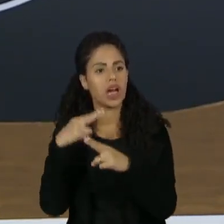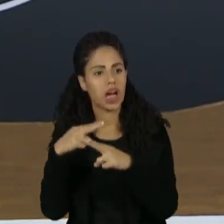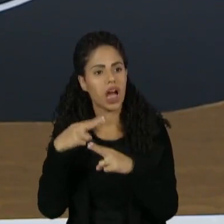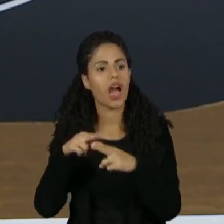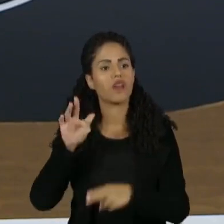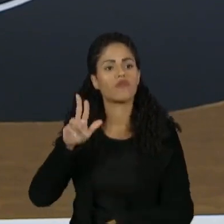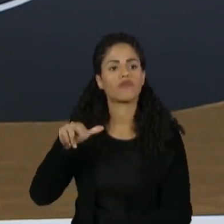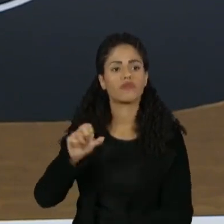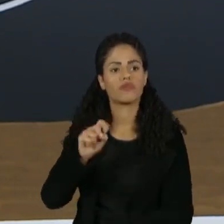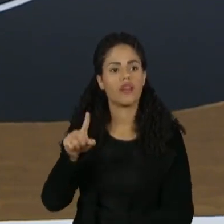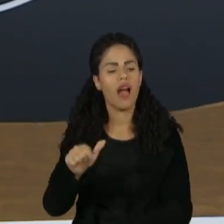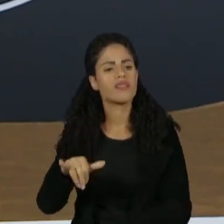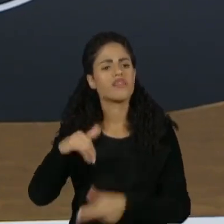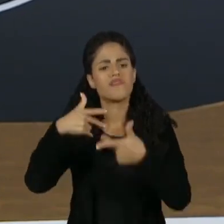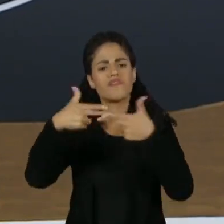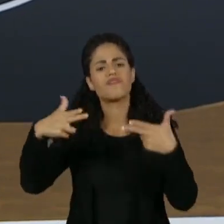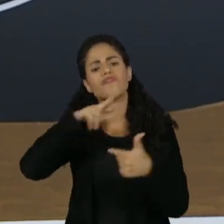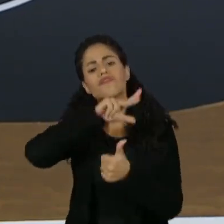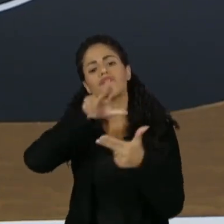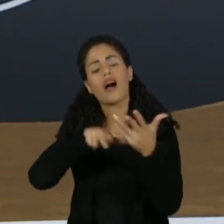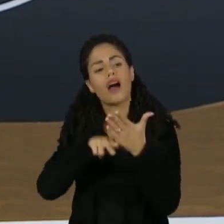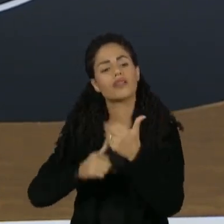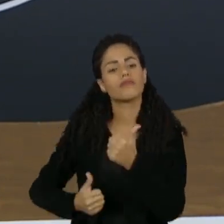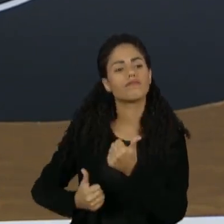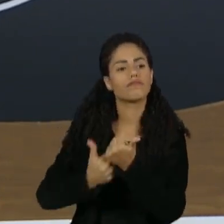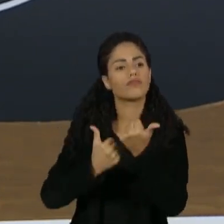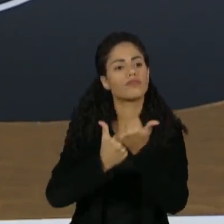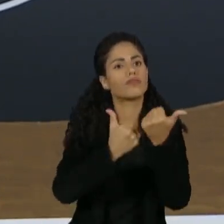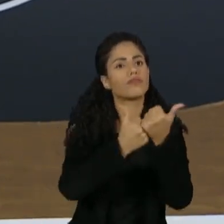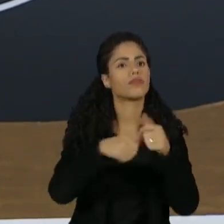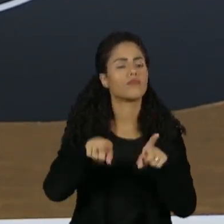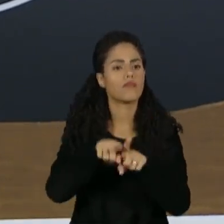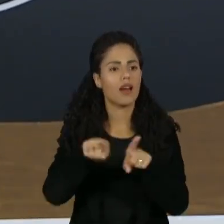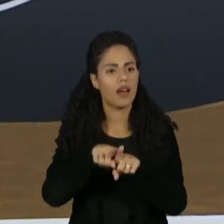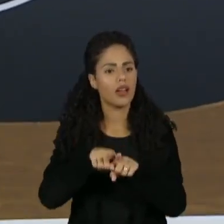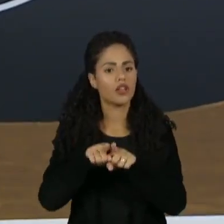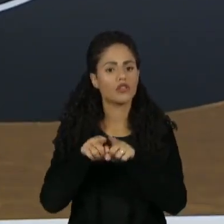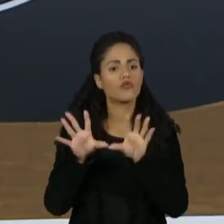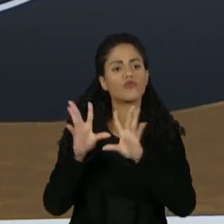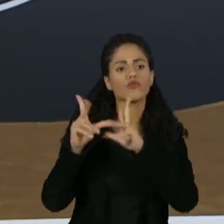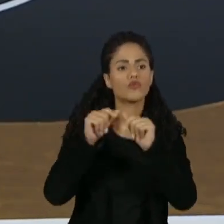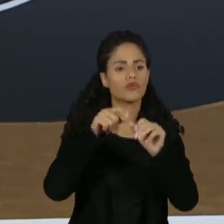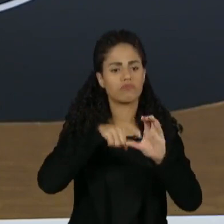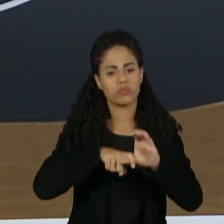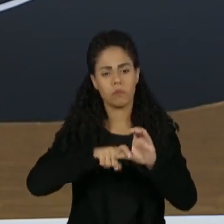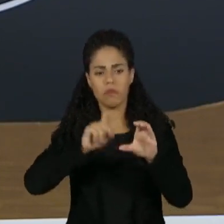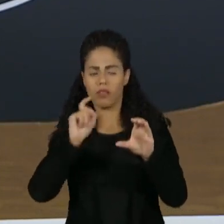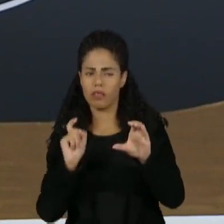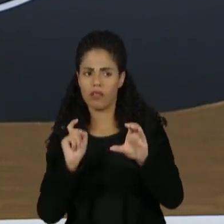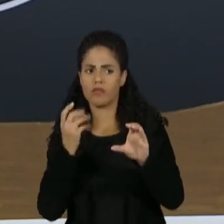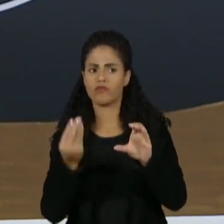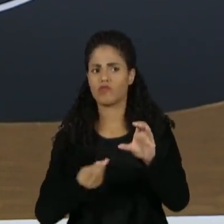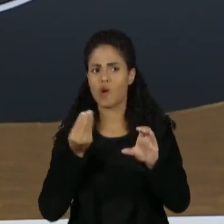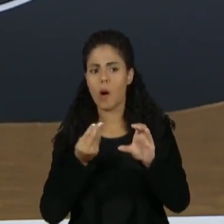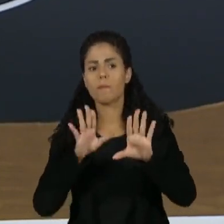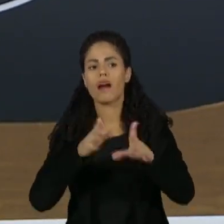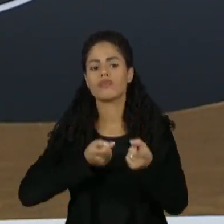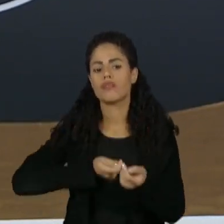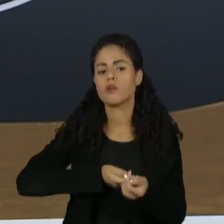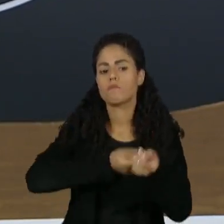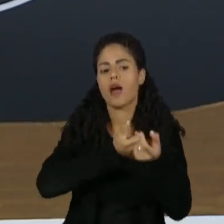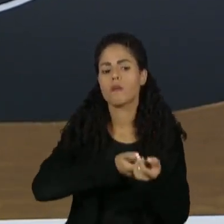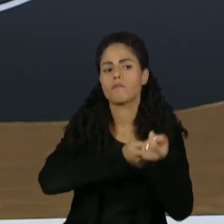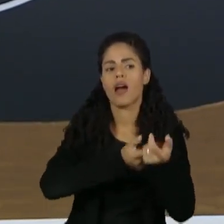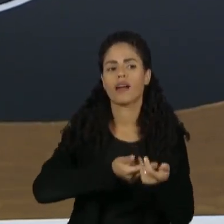a Funasa a Infraero eu lhe pergunto não é cômodo para sigla se dizer independente mesmo se beneficiando de